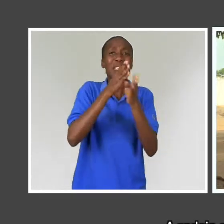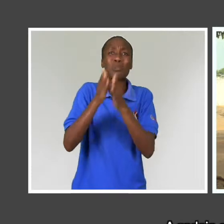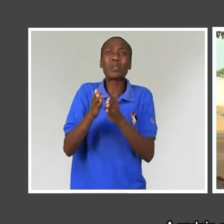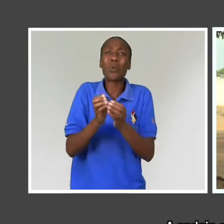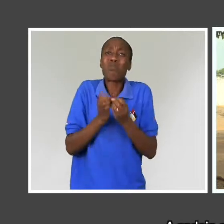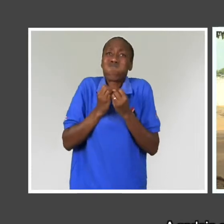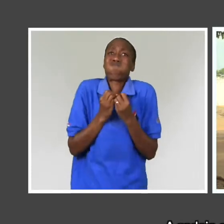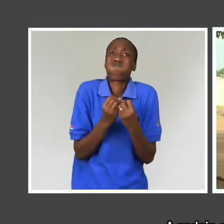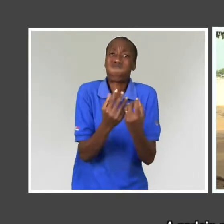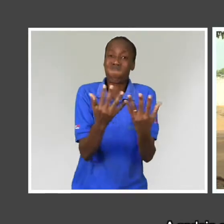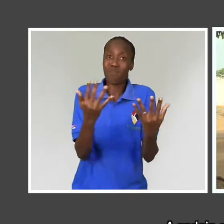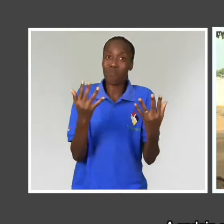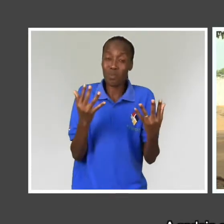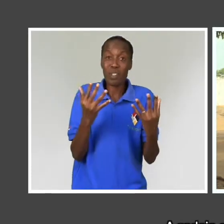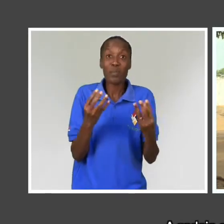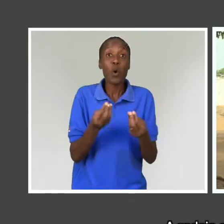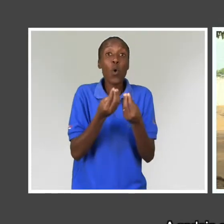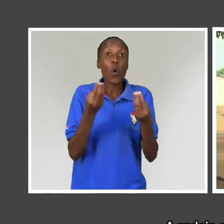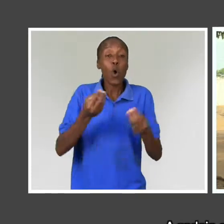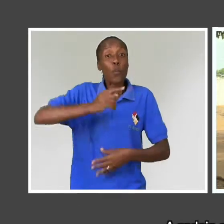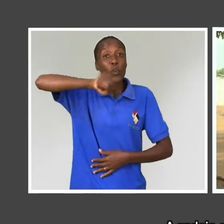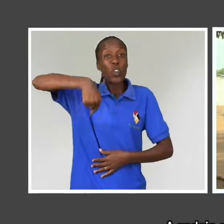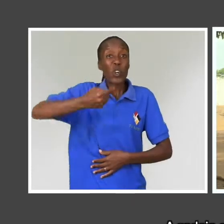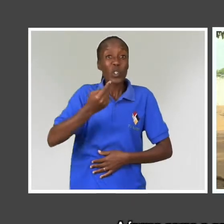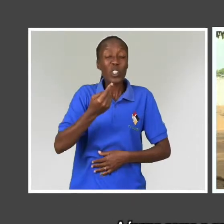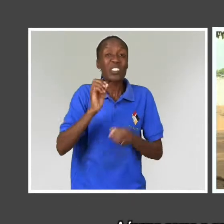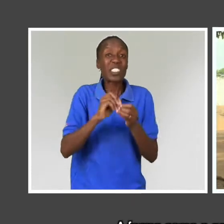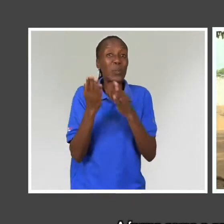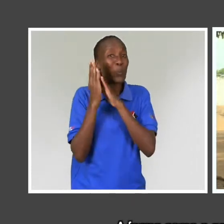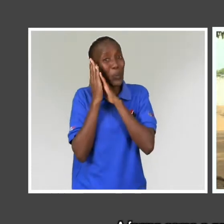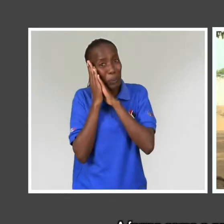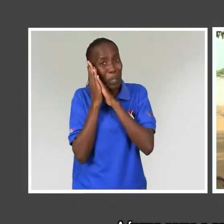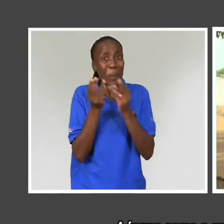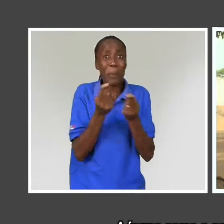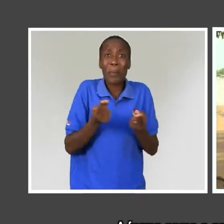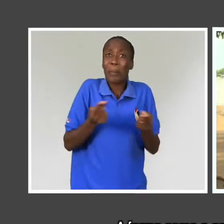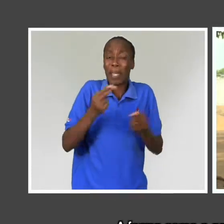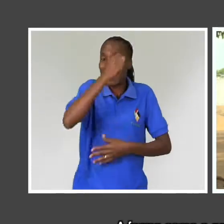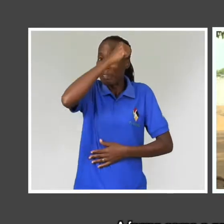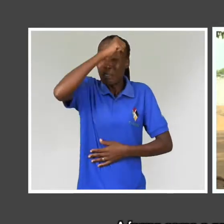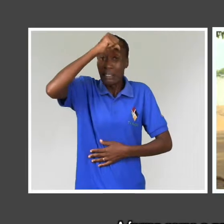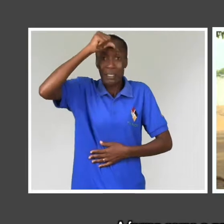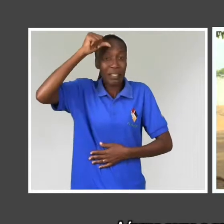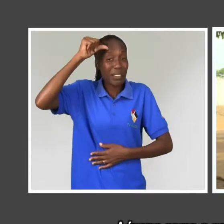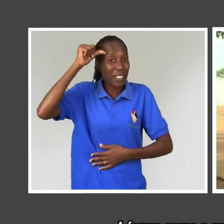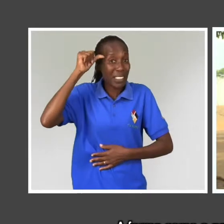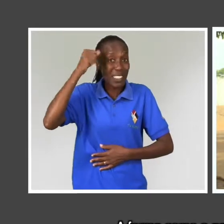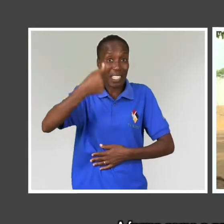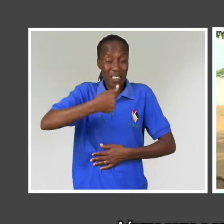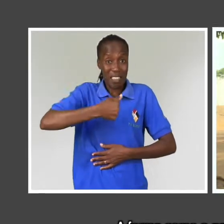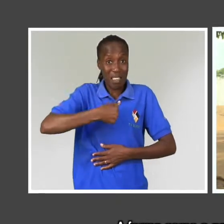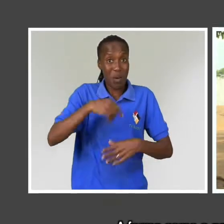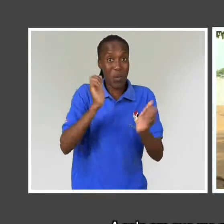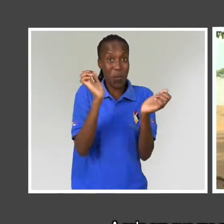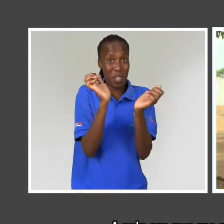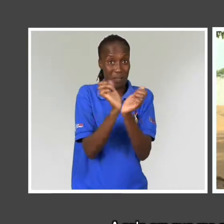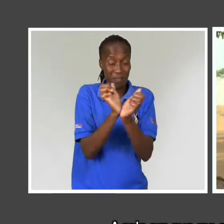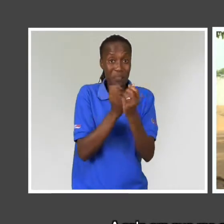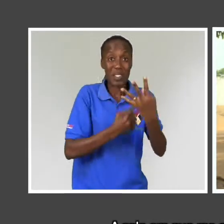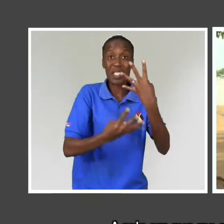cadeia está super lotada. A maneira como a gente dorme é muito difícil. eu,